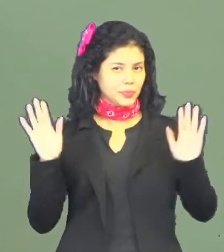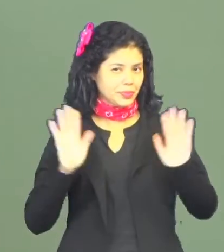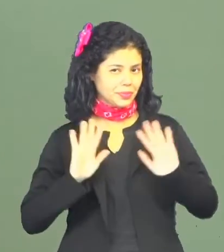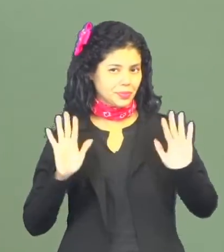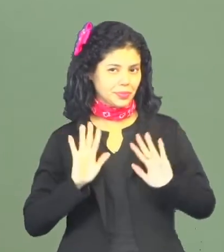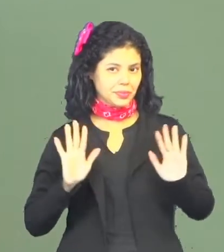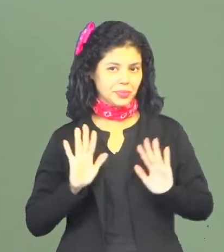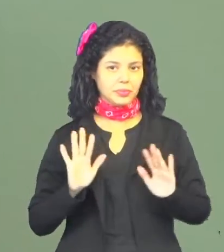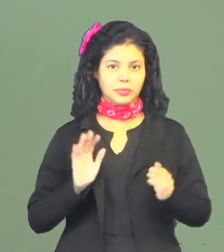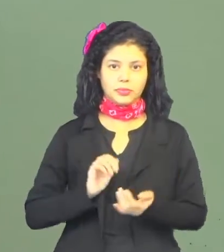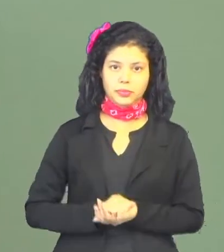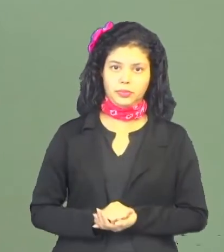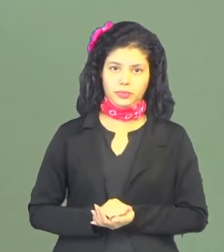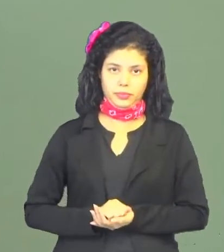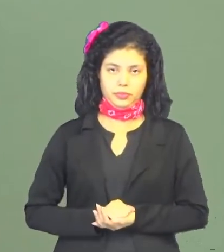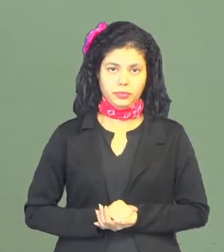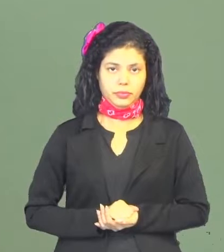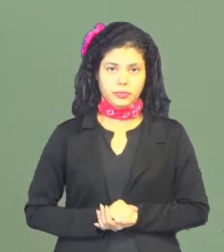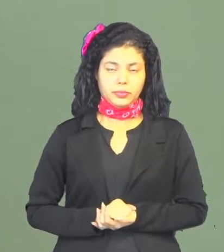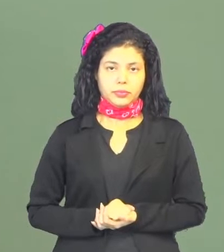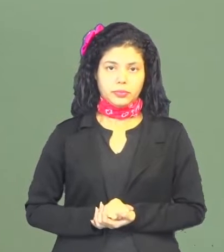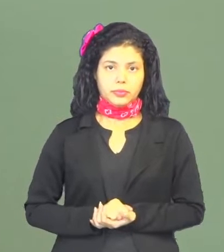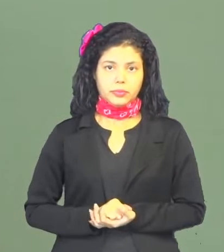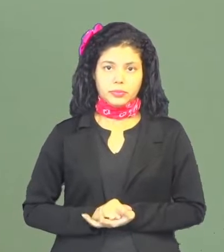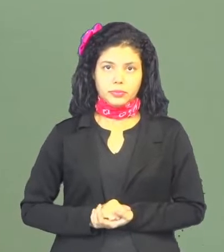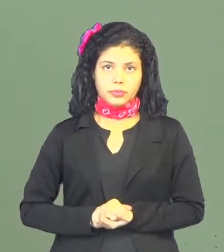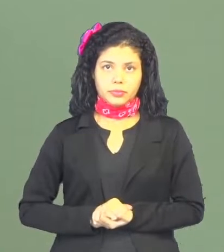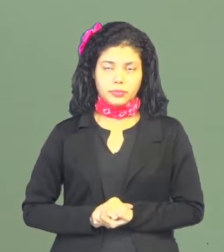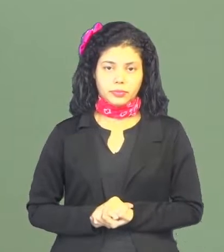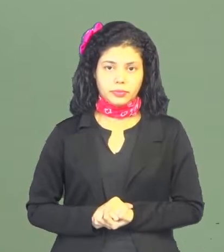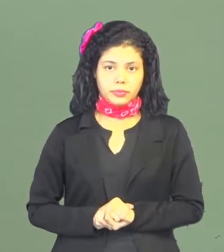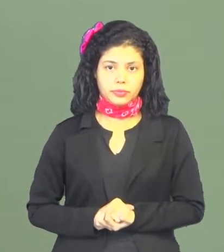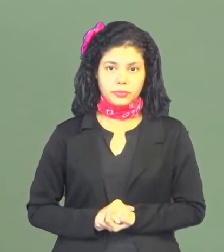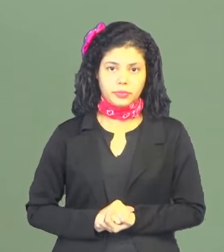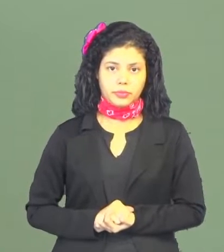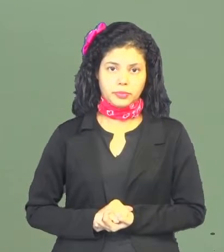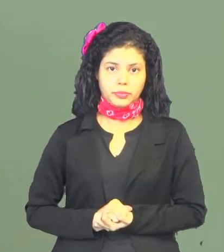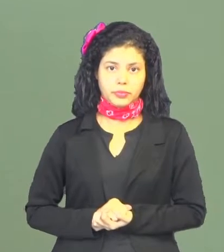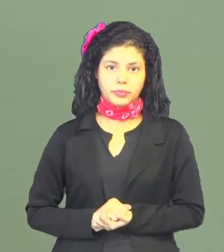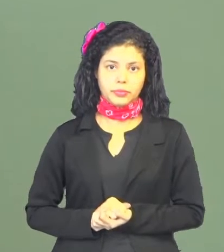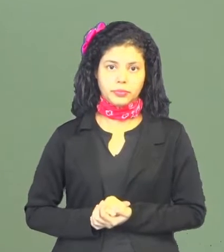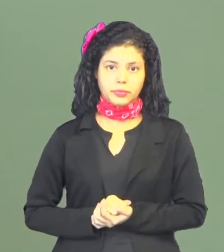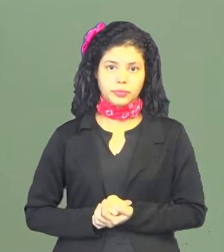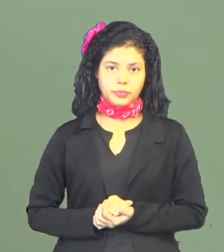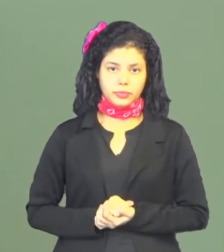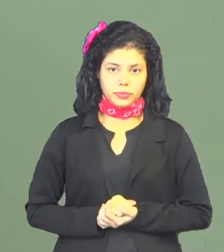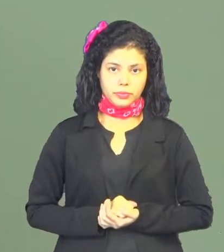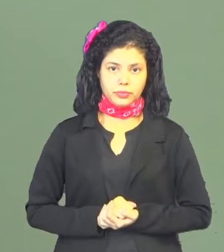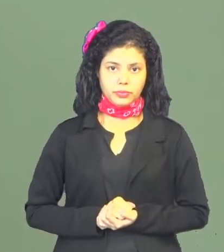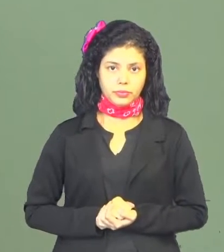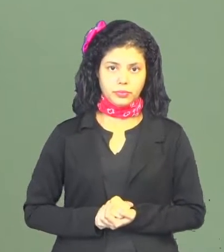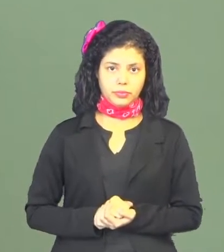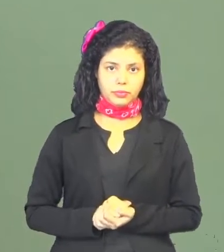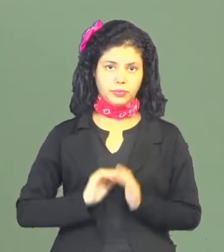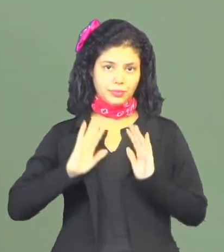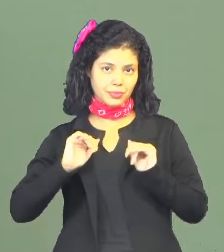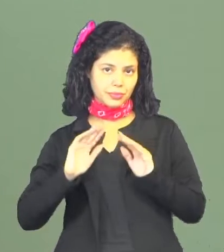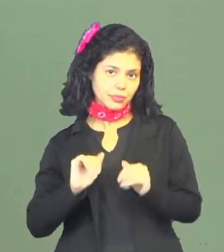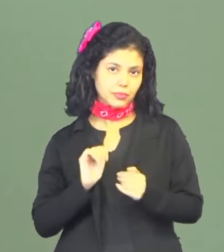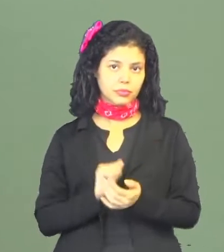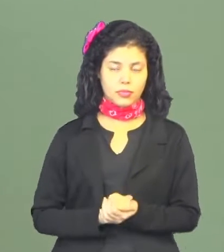o Olá Aninha que tá todo o ambiente seu meninos amavam na classe de espanhol vamos estrear